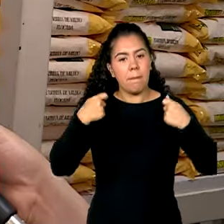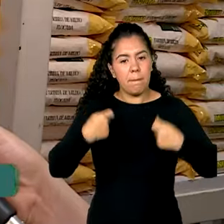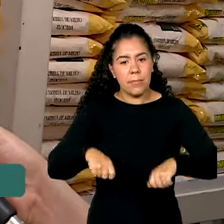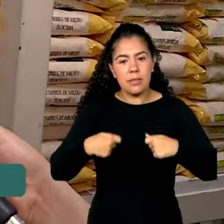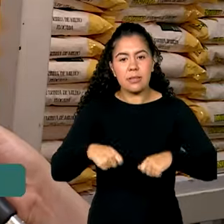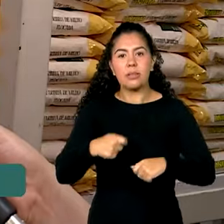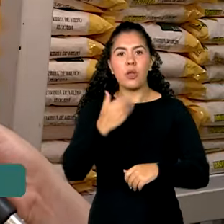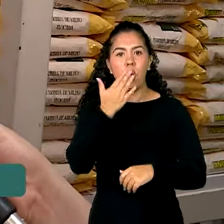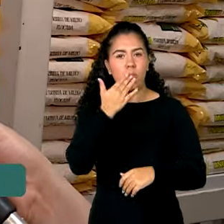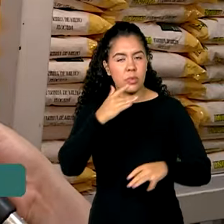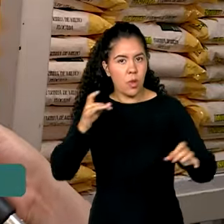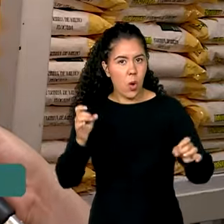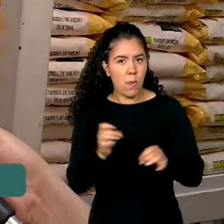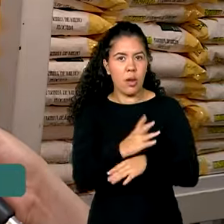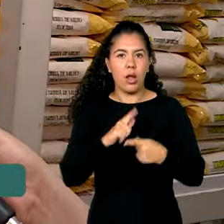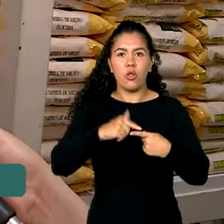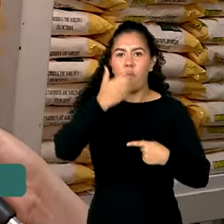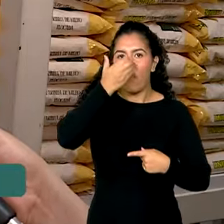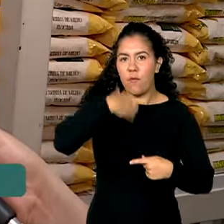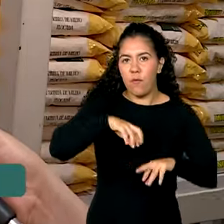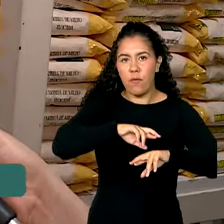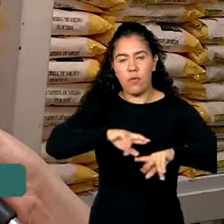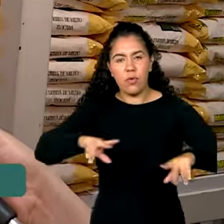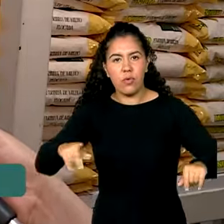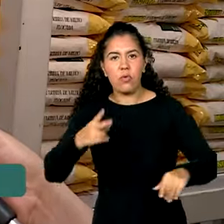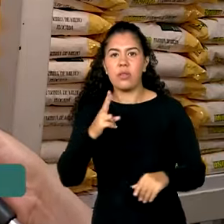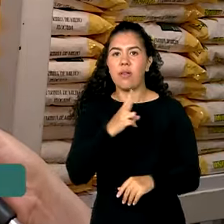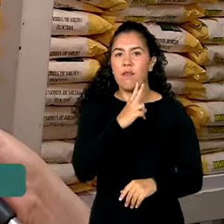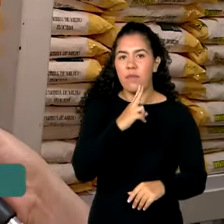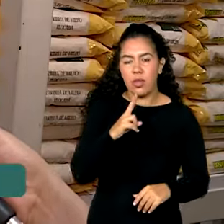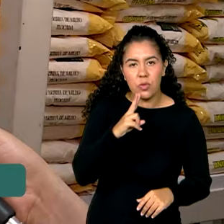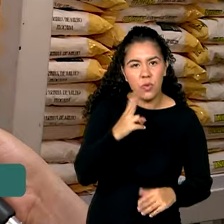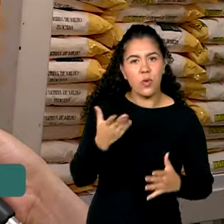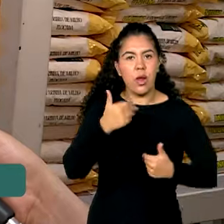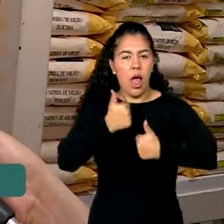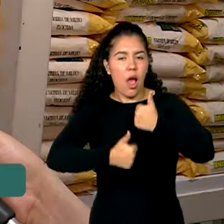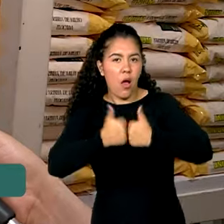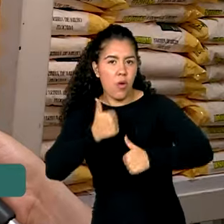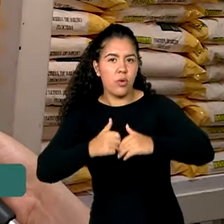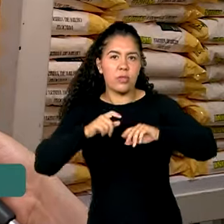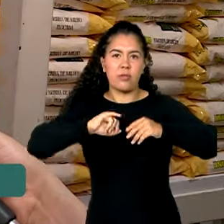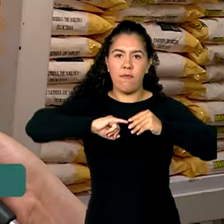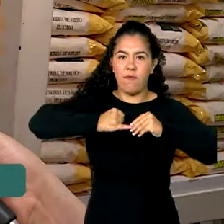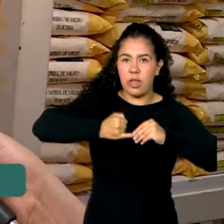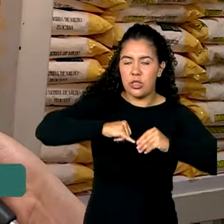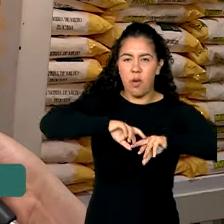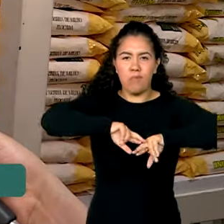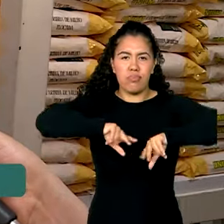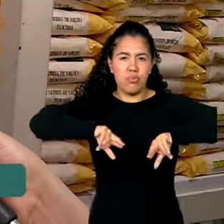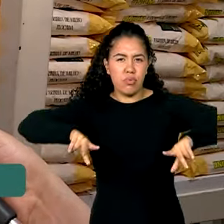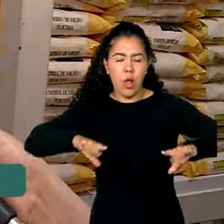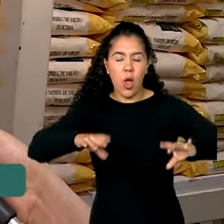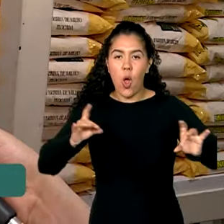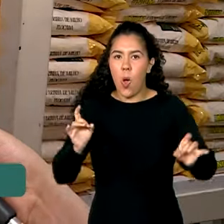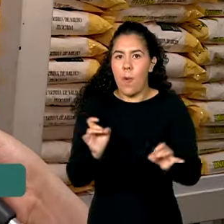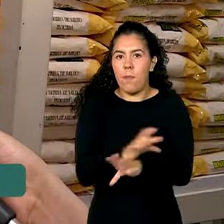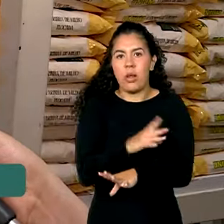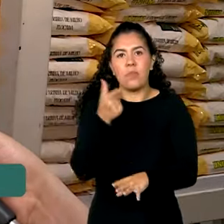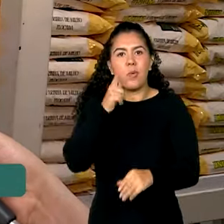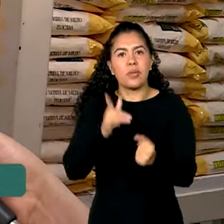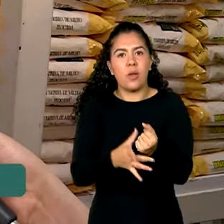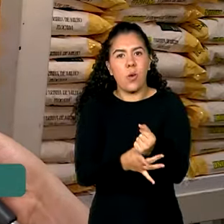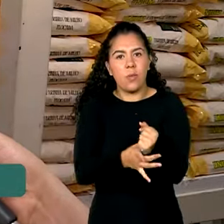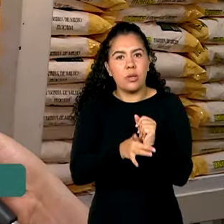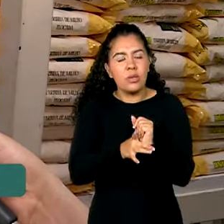uma refeição completa. Frutas, verduras, arroz, feijão, todos os grupos alimentares dentro daquela refeição, para a gente garantir esse